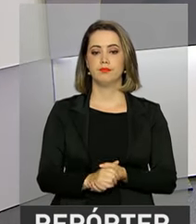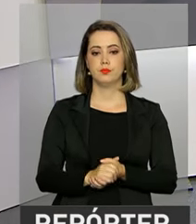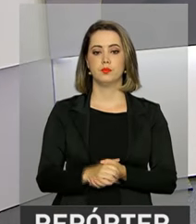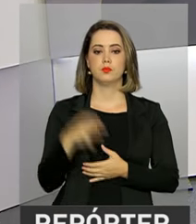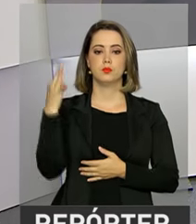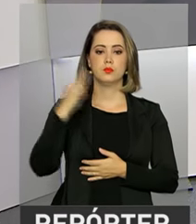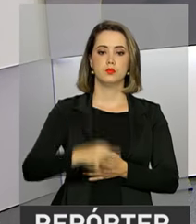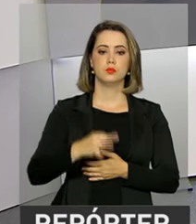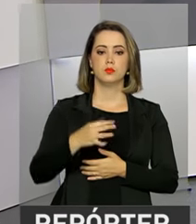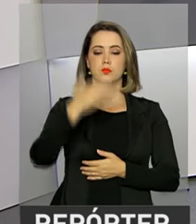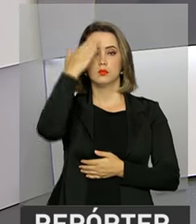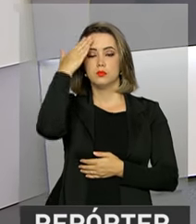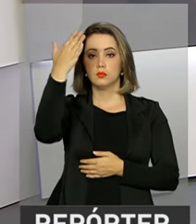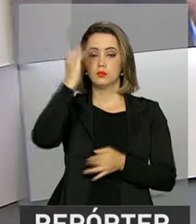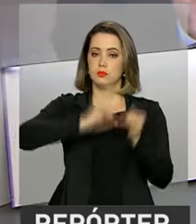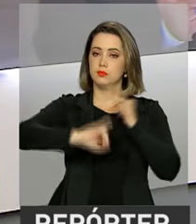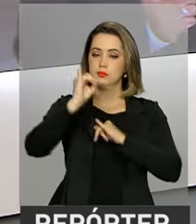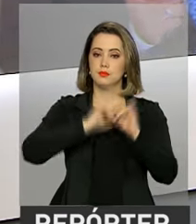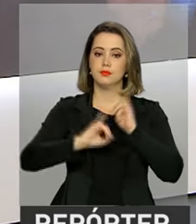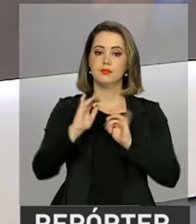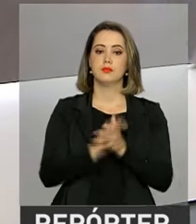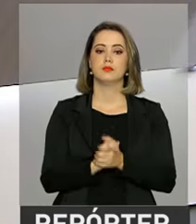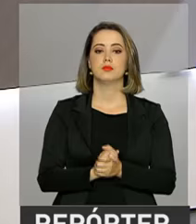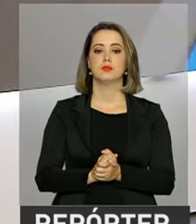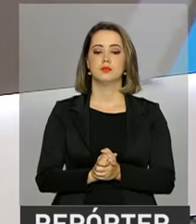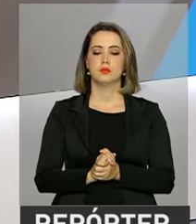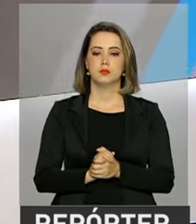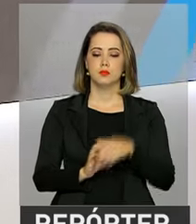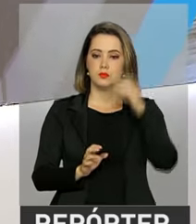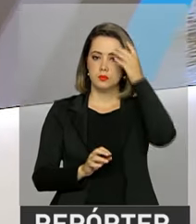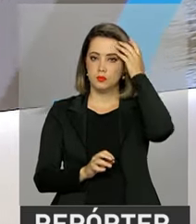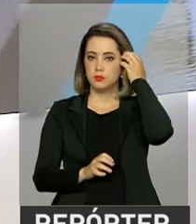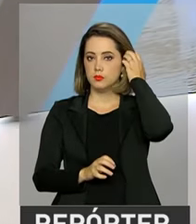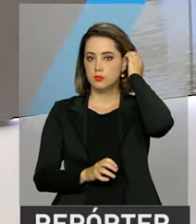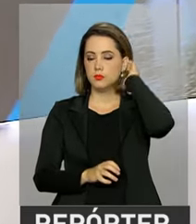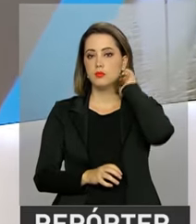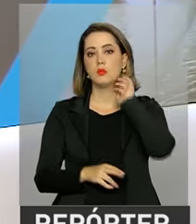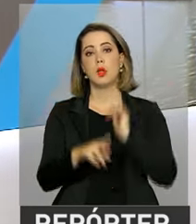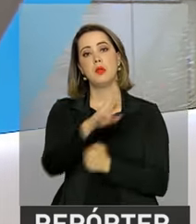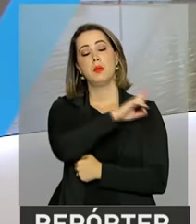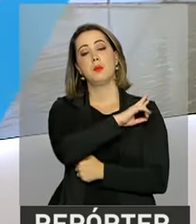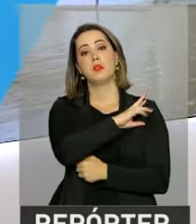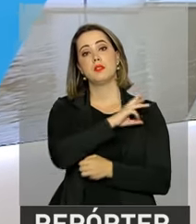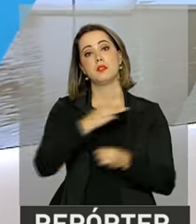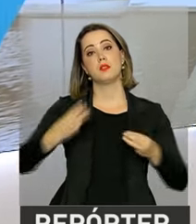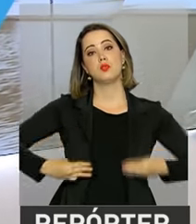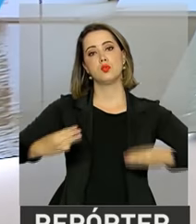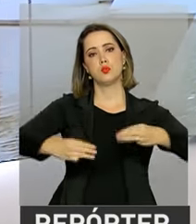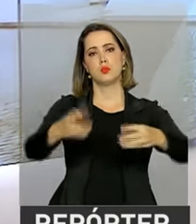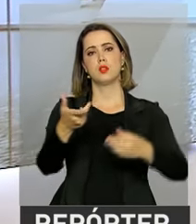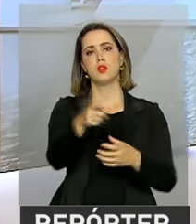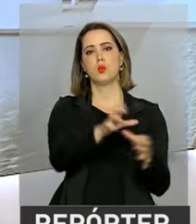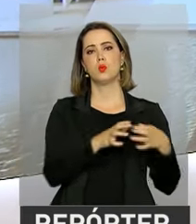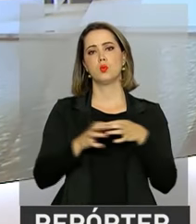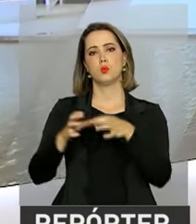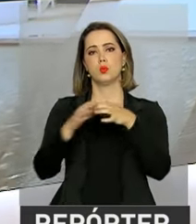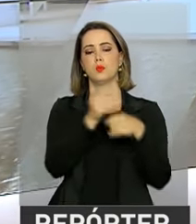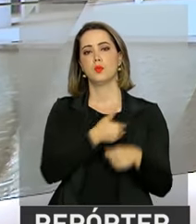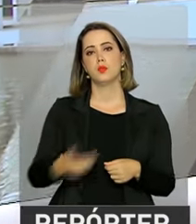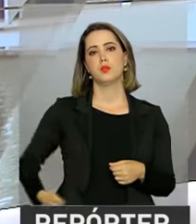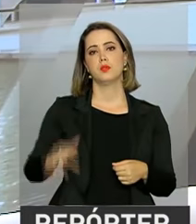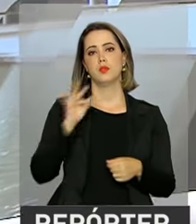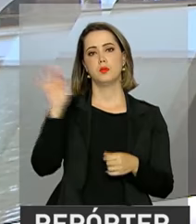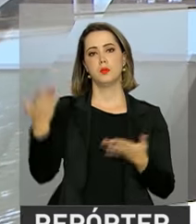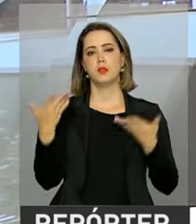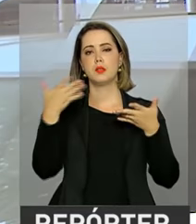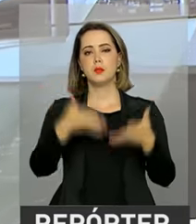está certo paulo obrigado pelas informações representantes de ministérios e outros órgãos do governo federal participaram de um seminário